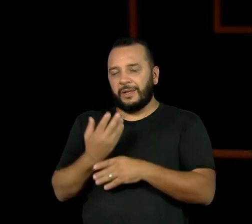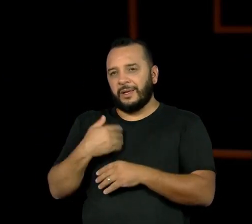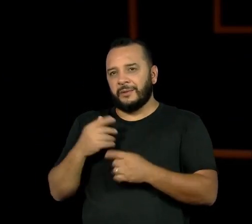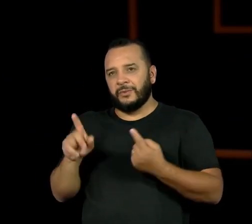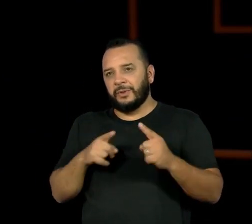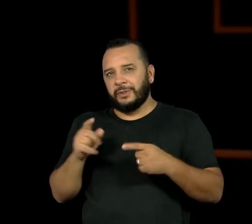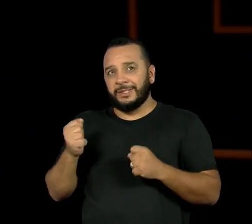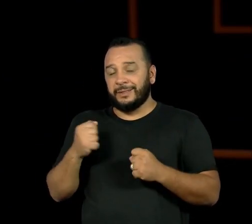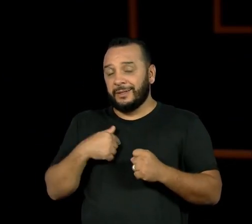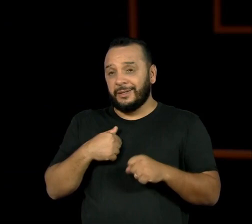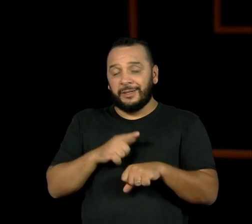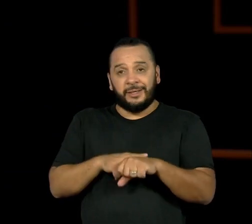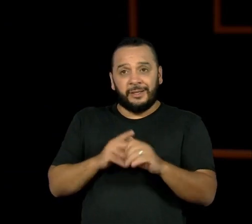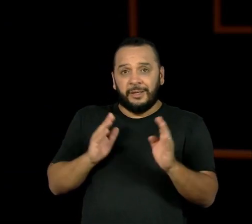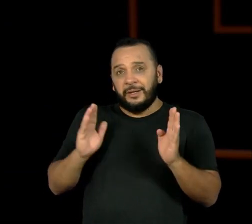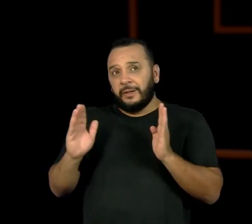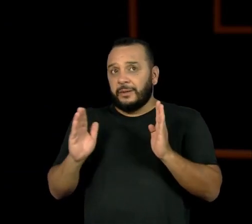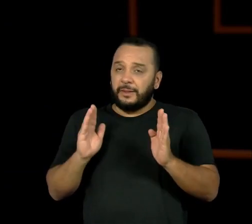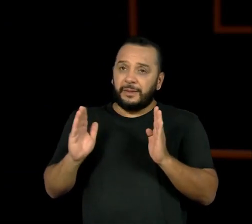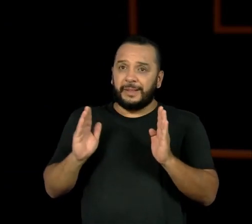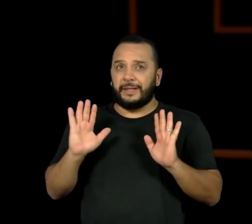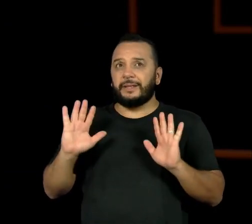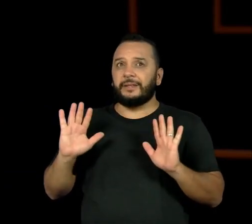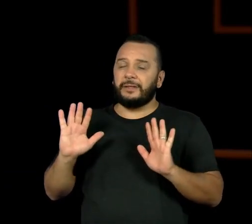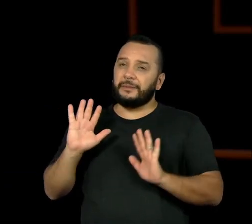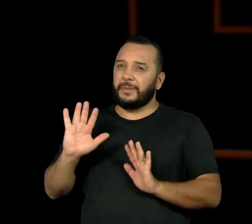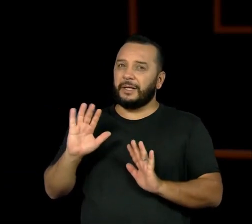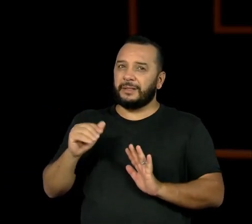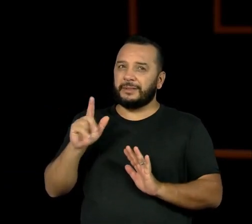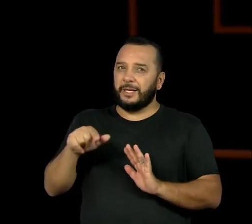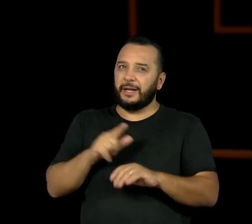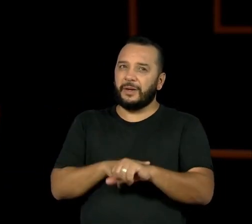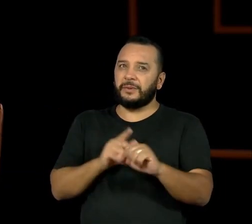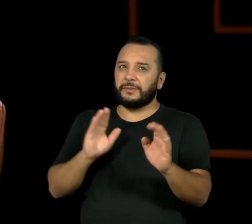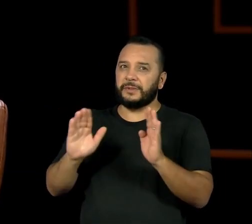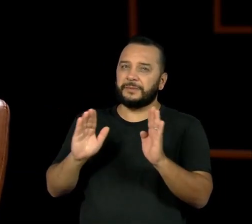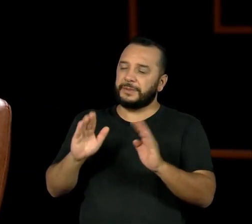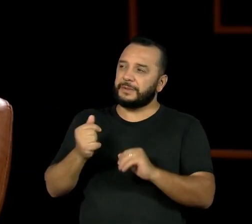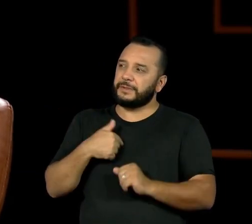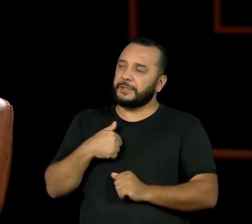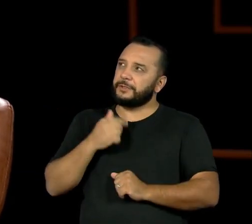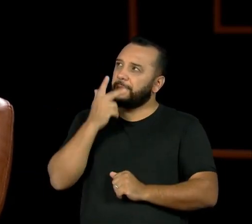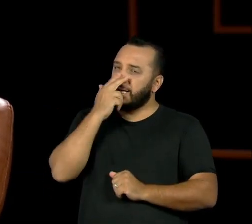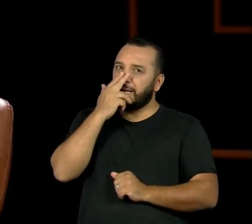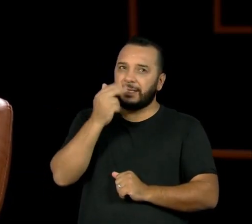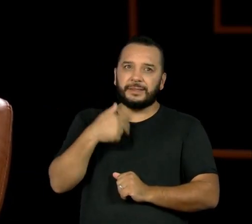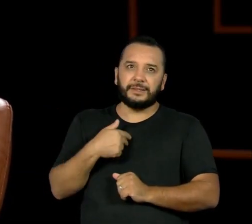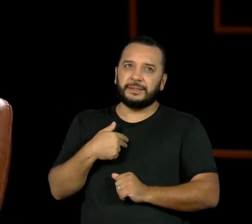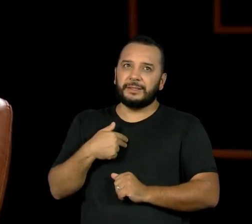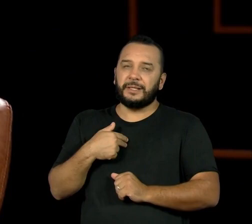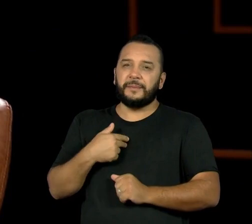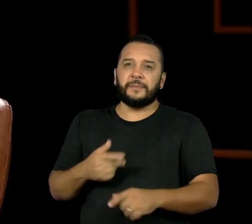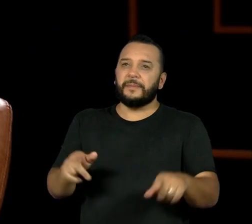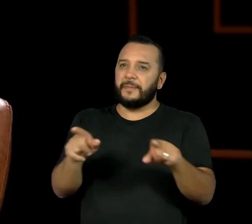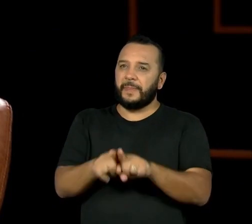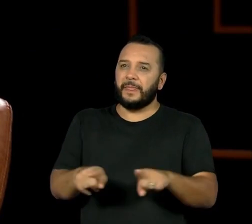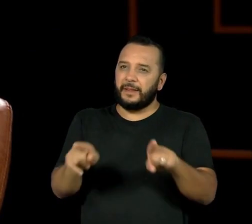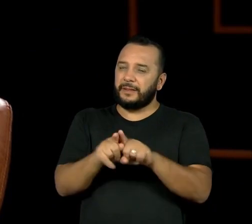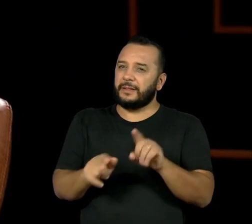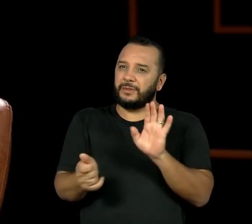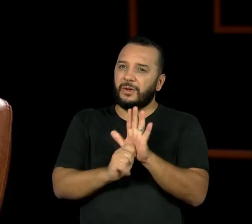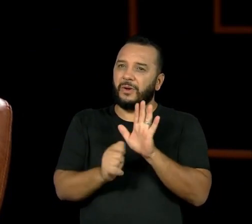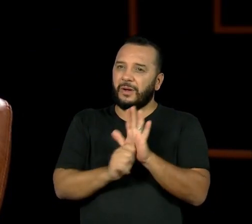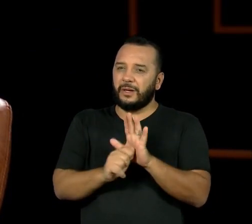caso, do momento em si, mas é o caso de um tempo onde não comporta a mesma droga que comportava nos